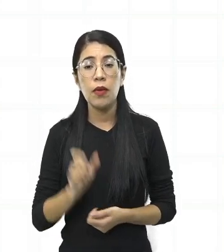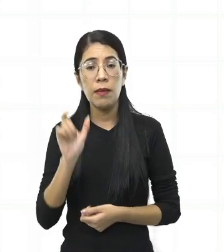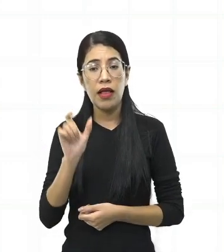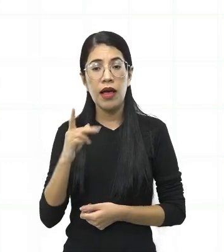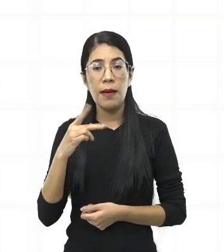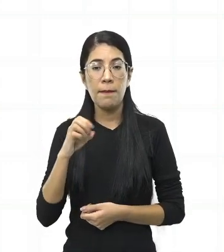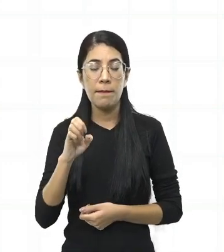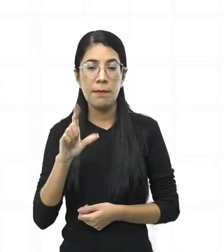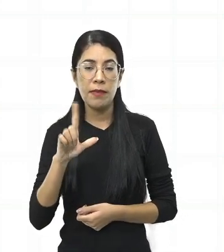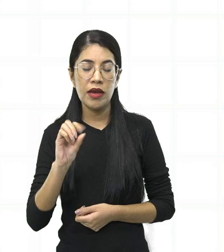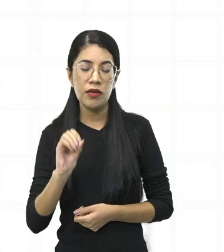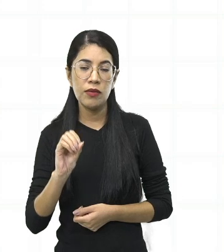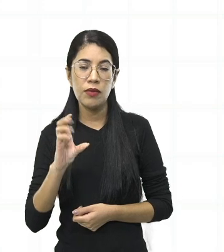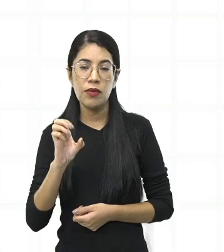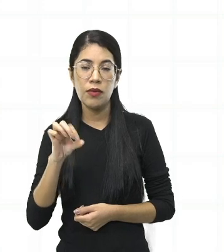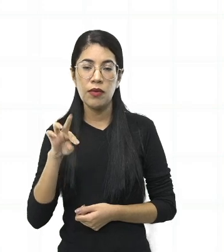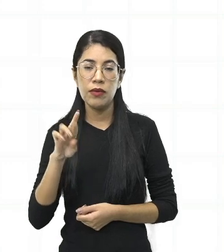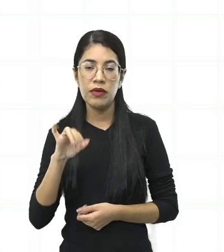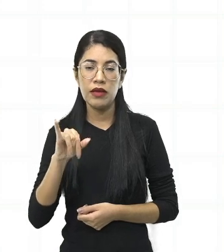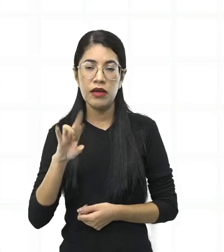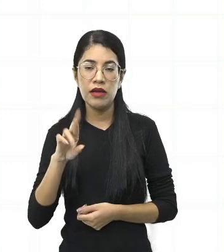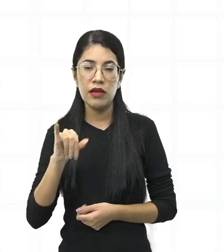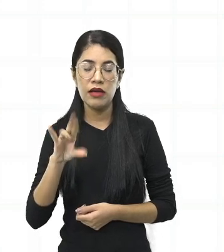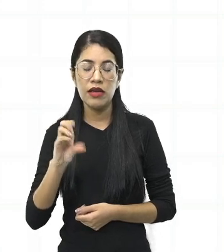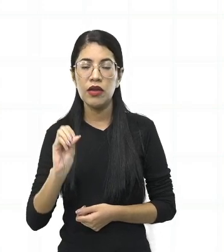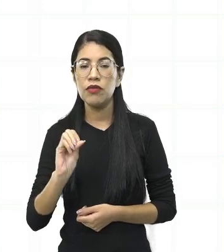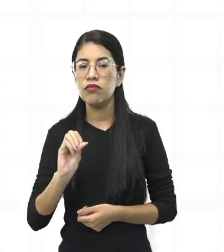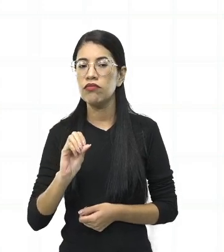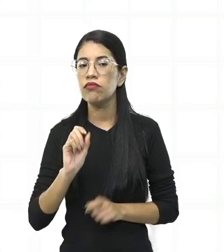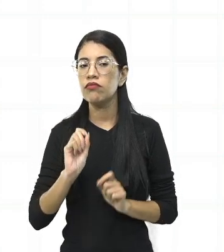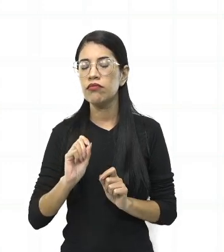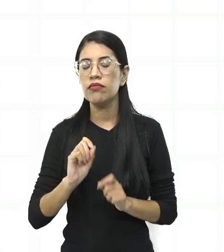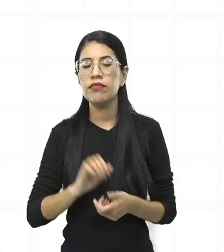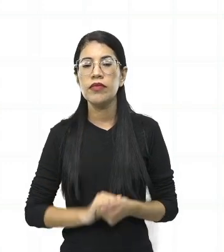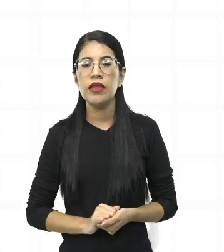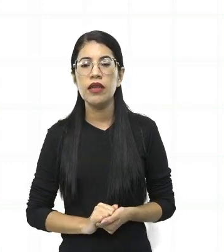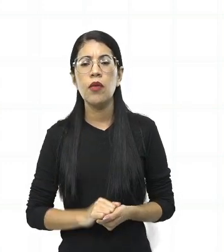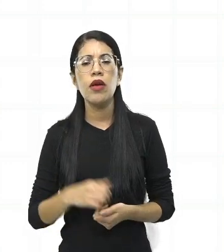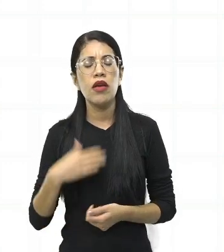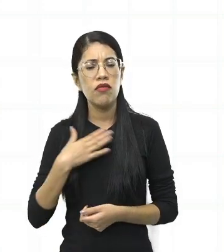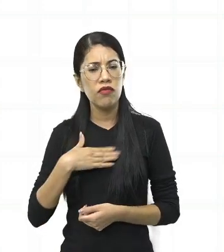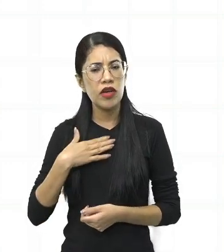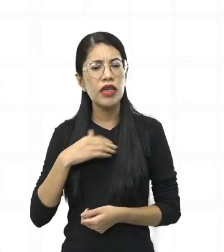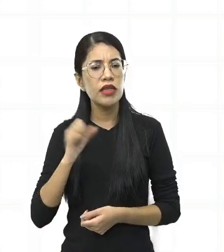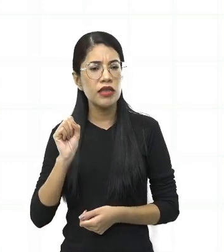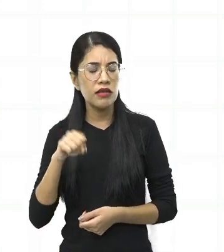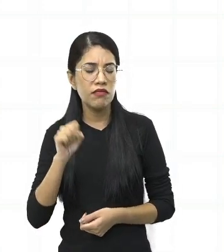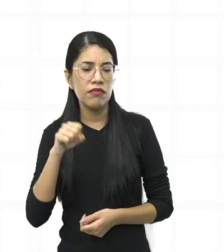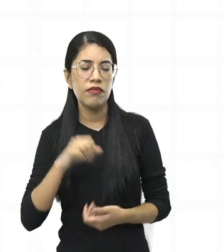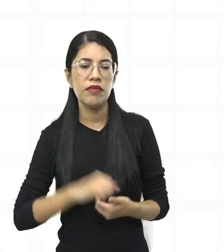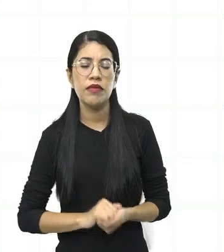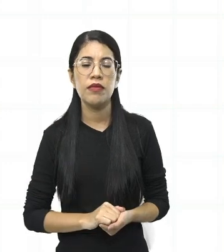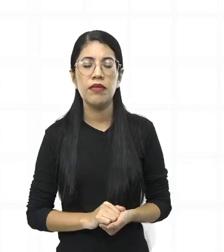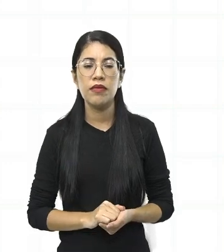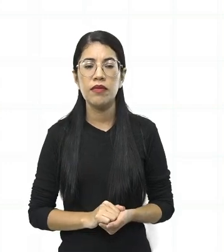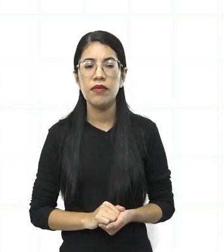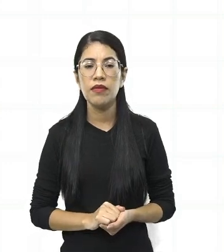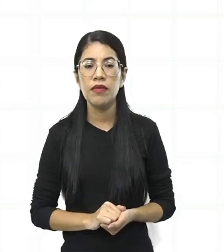nosso termo, né? Que tá falando, pelo contrário, correção, não. Estou muito satisfeito. Então, como eu estou utilizando